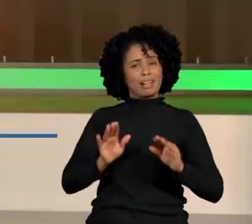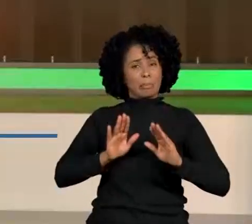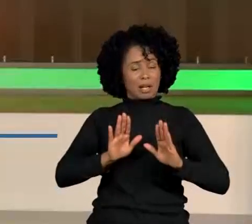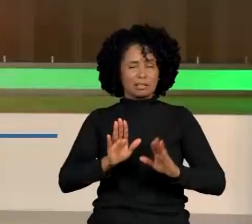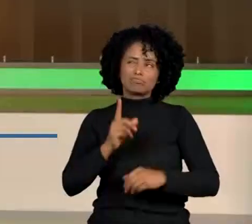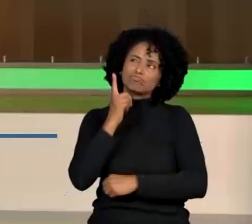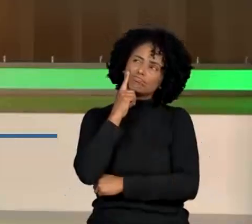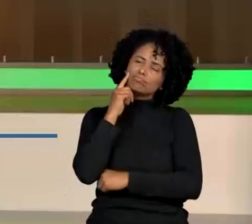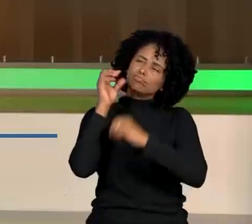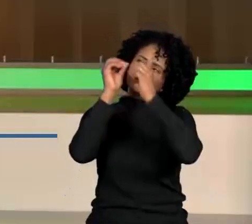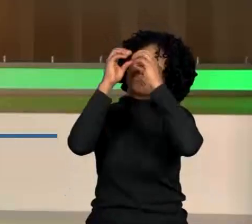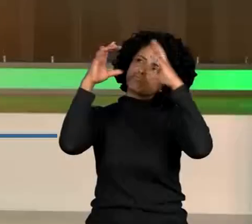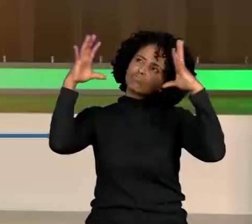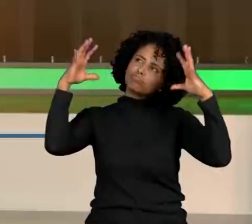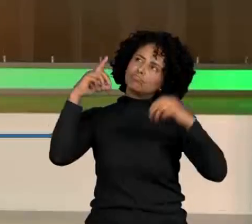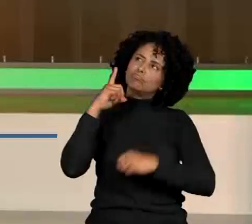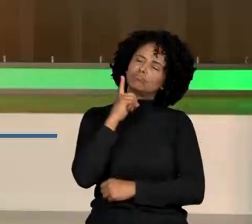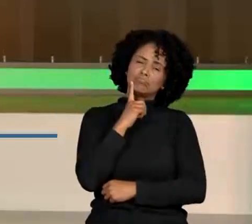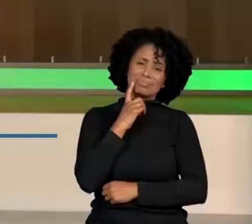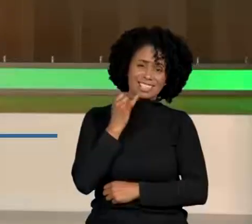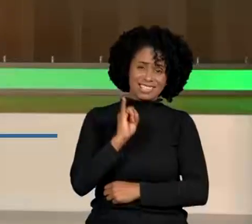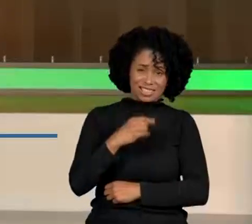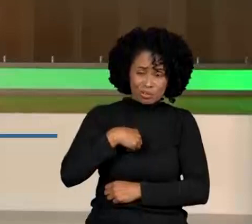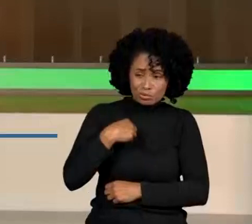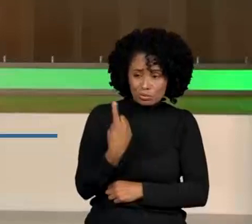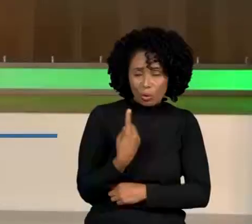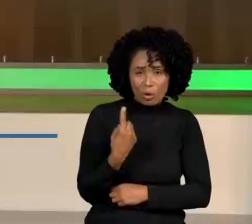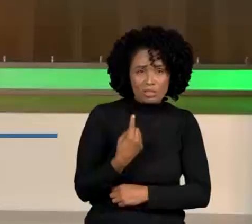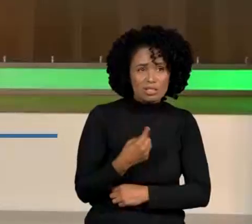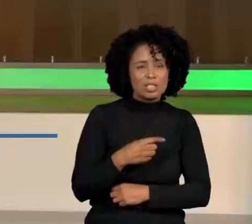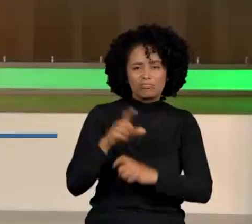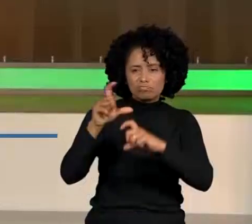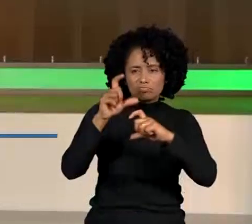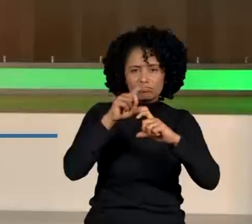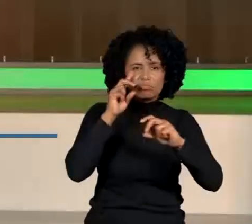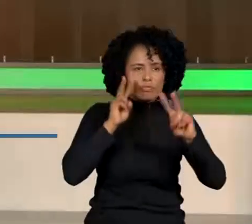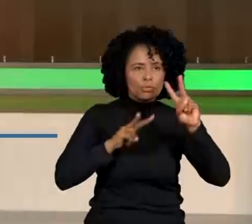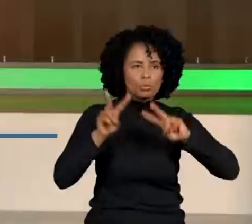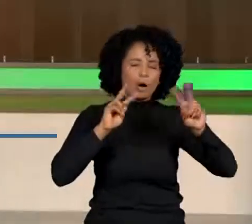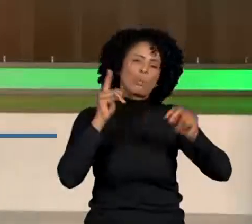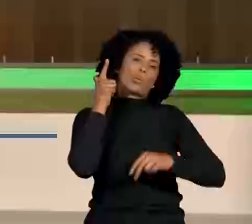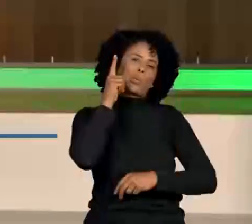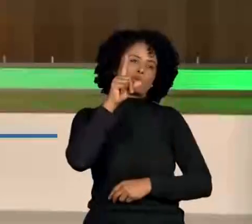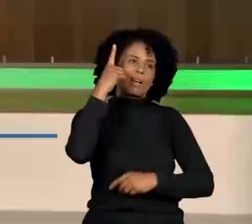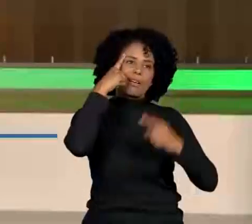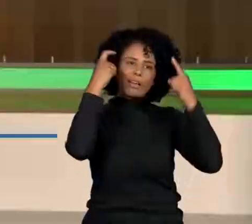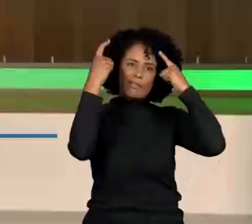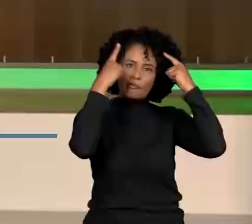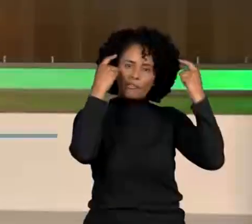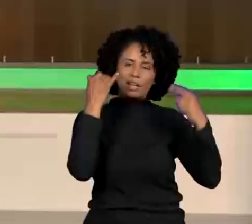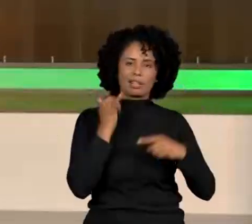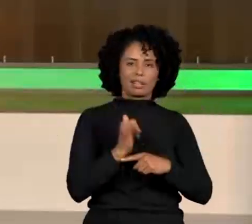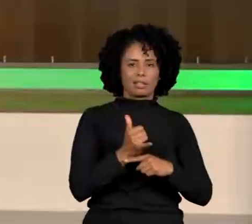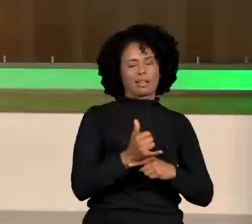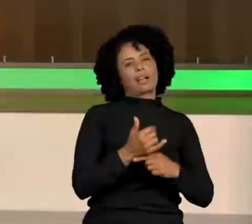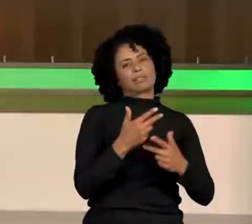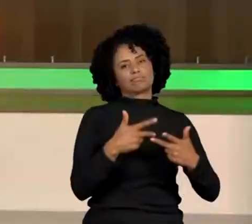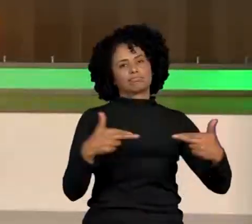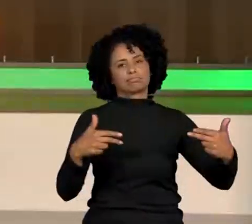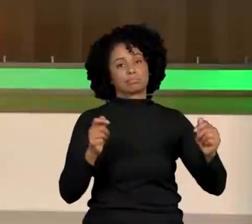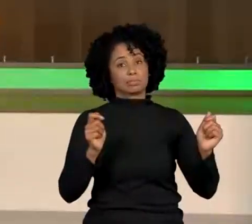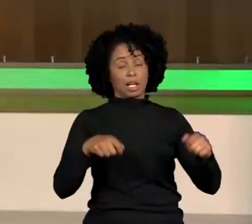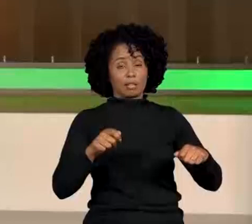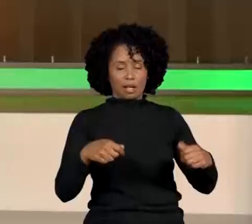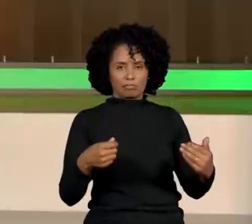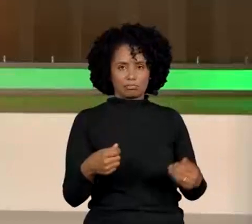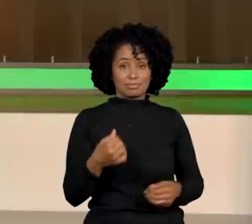sozinho para ver, você consegue acompanhar a história. E aí te dá várias ideias quando ela faz essa pergunta